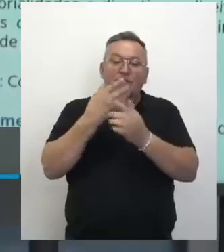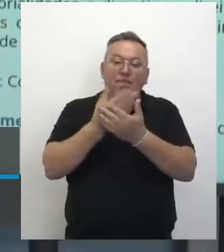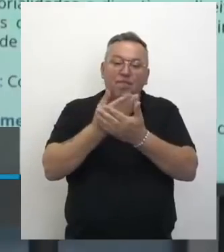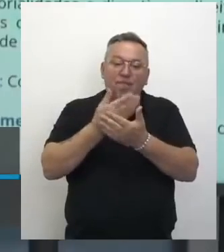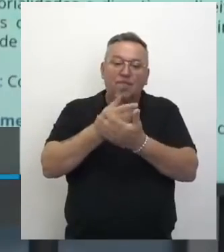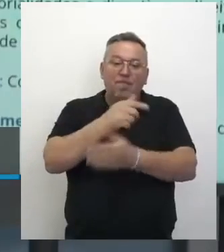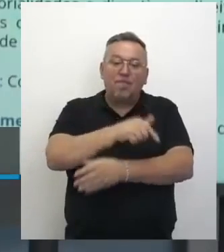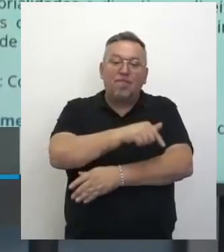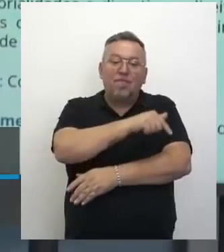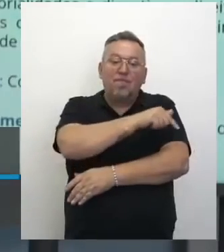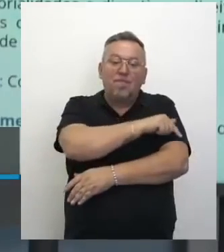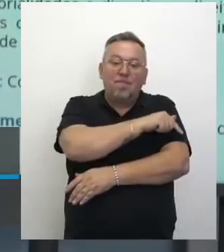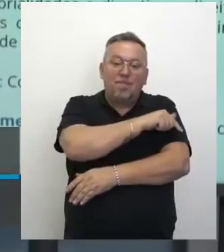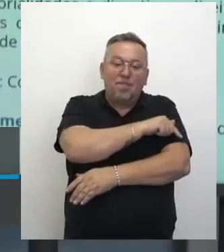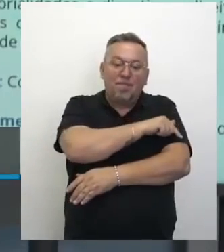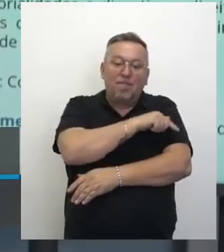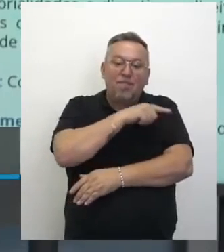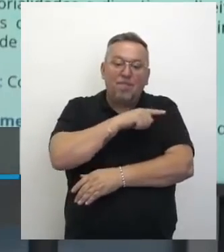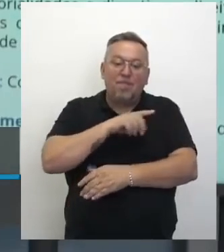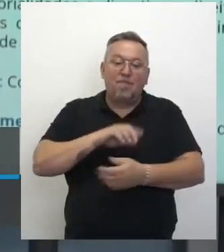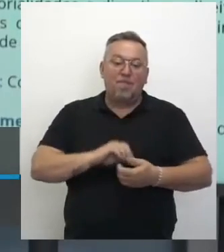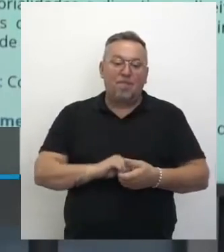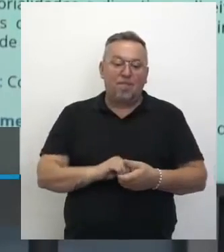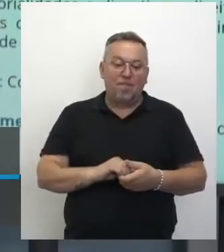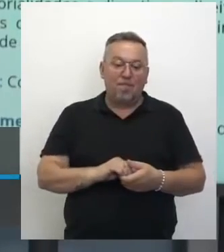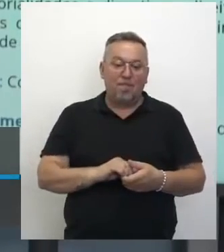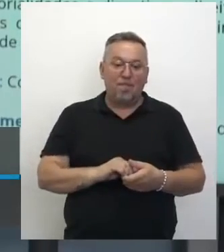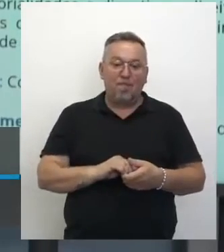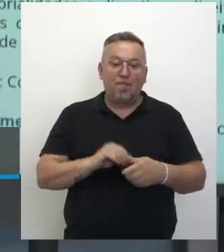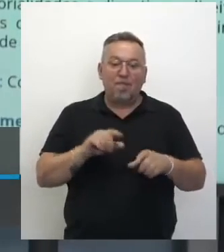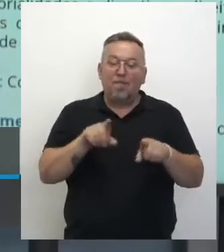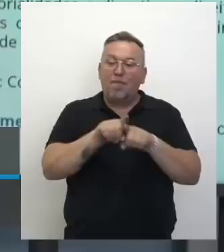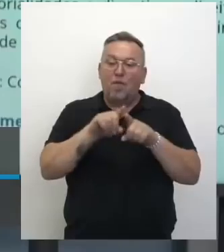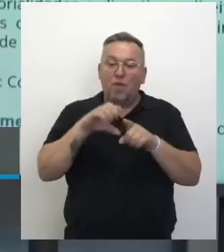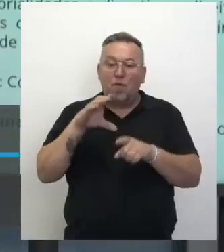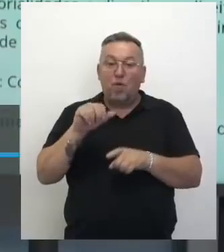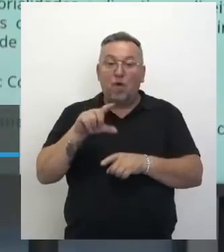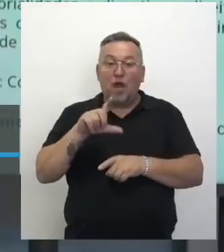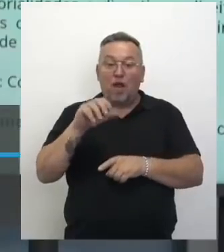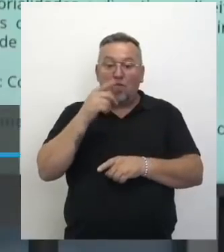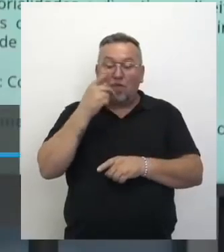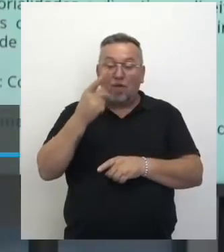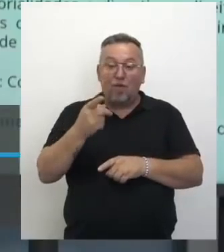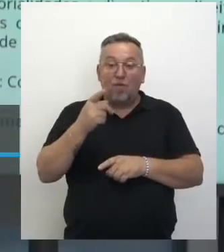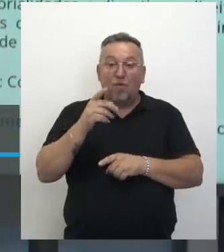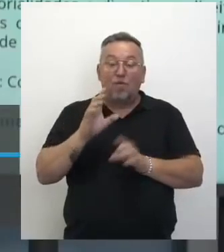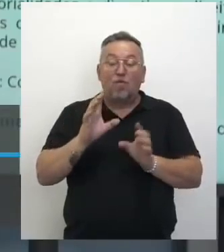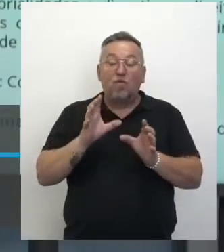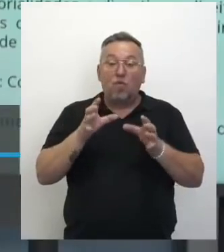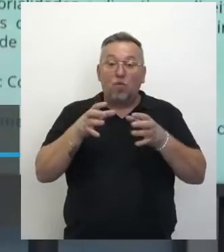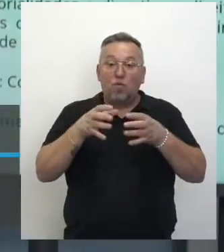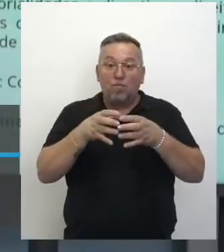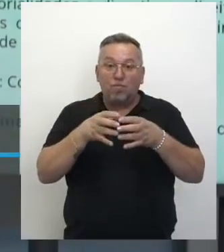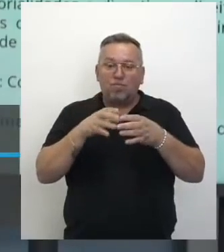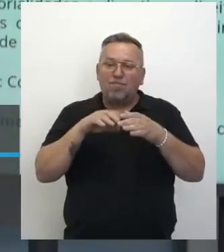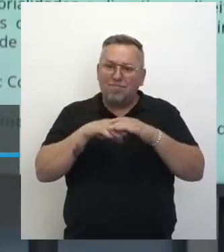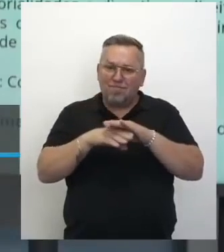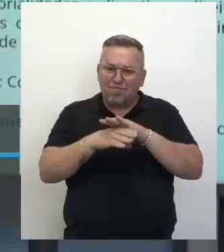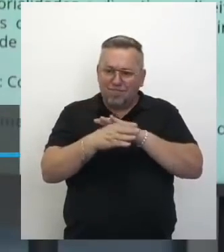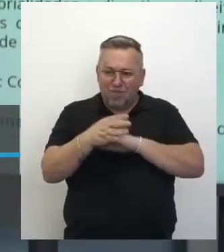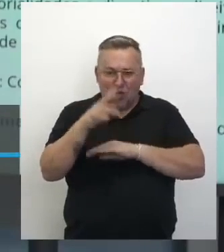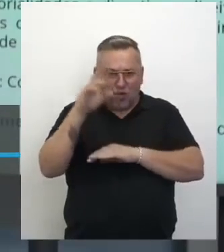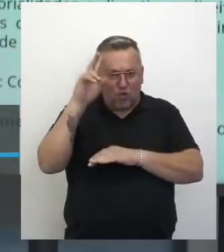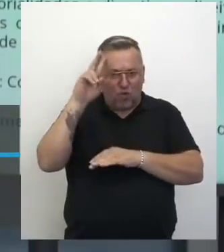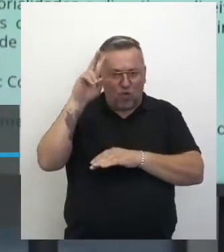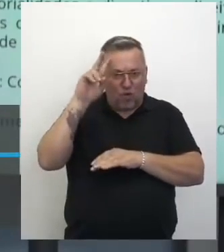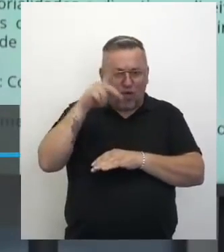os 7º anos do ensino fundamental dos anos finais, né? É o que o Carlos falou. Falar de comunidades tradicionais é falar, né,